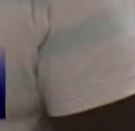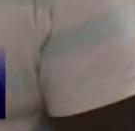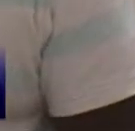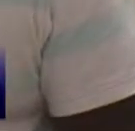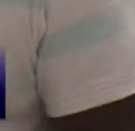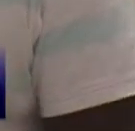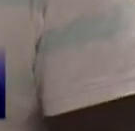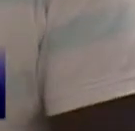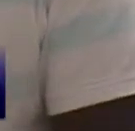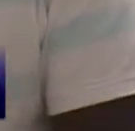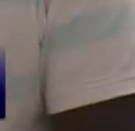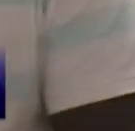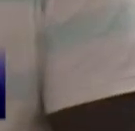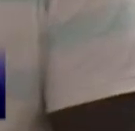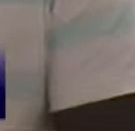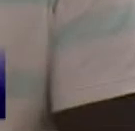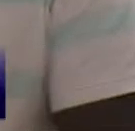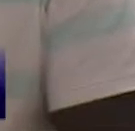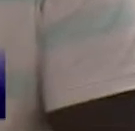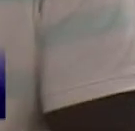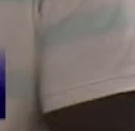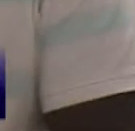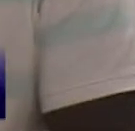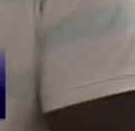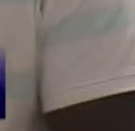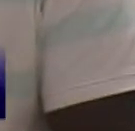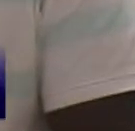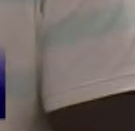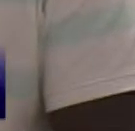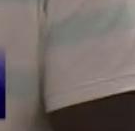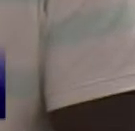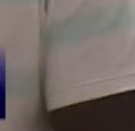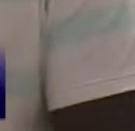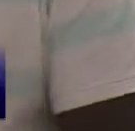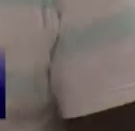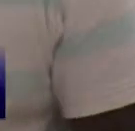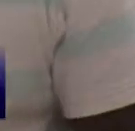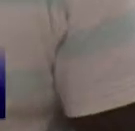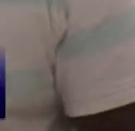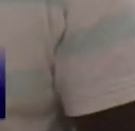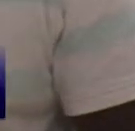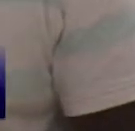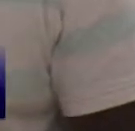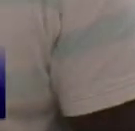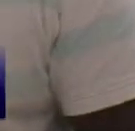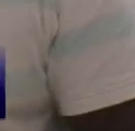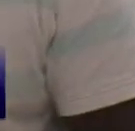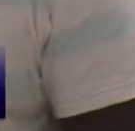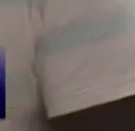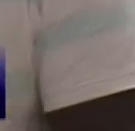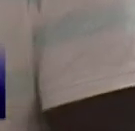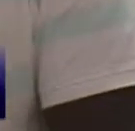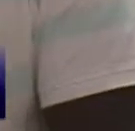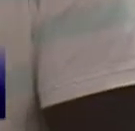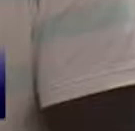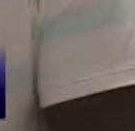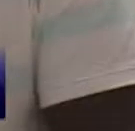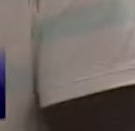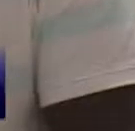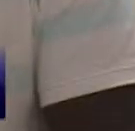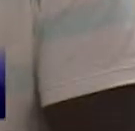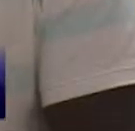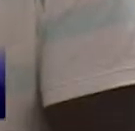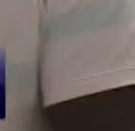o projeto, mas fica difícil, até porque ele é o responsável em estar fazendo a disponibilização para